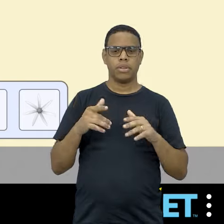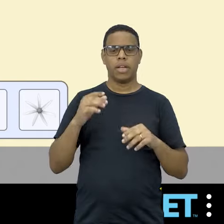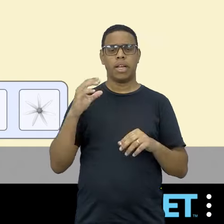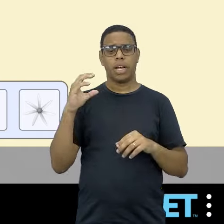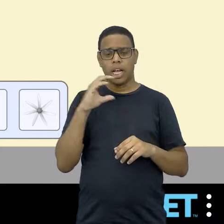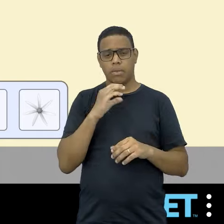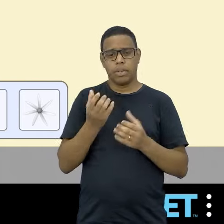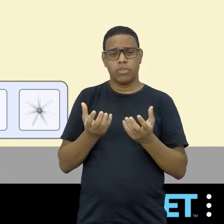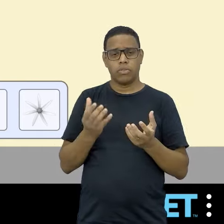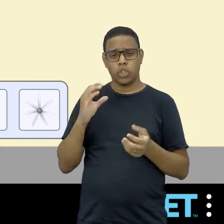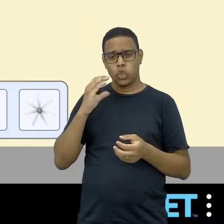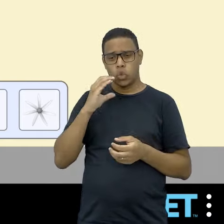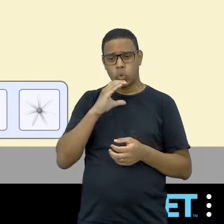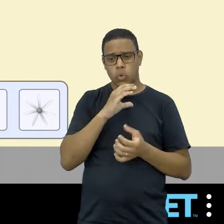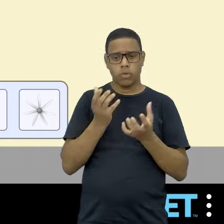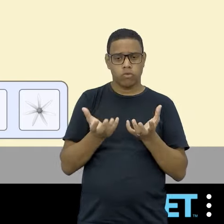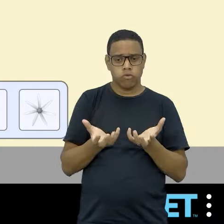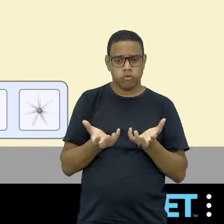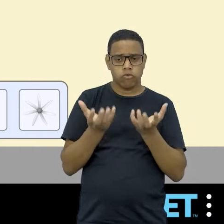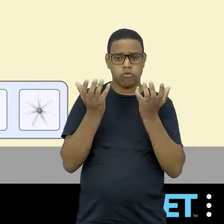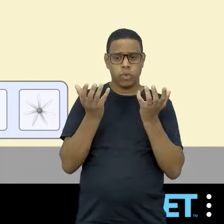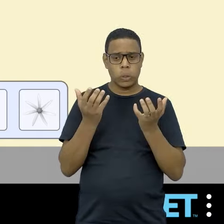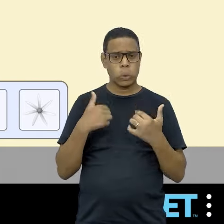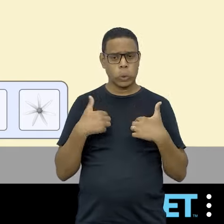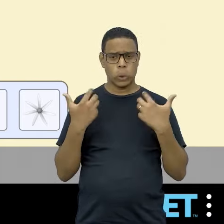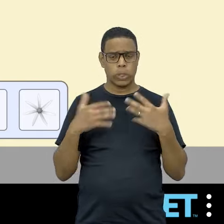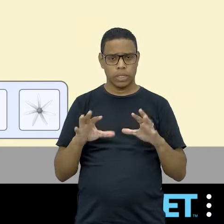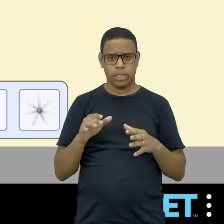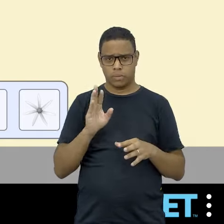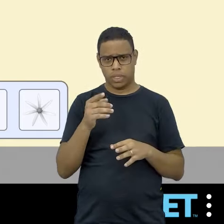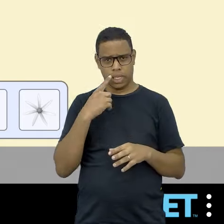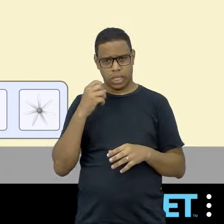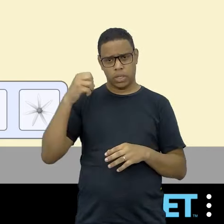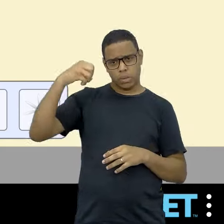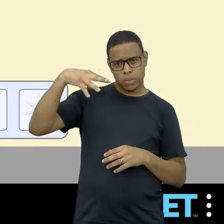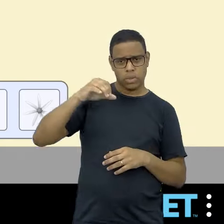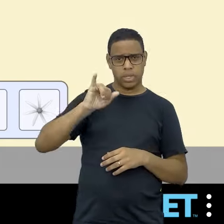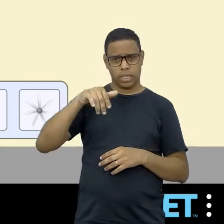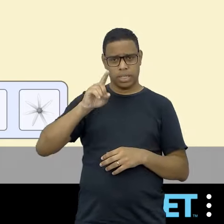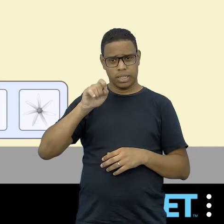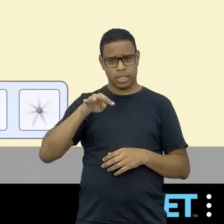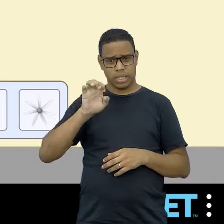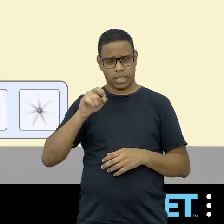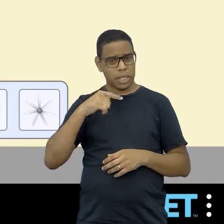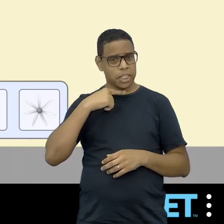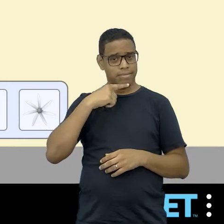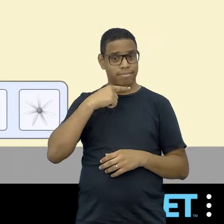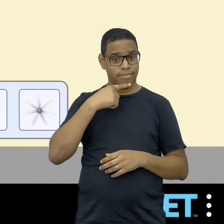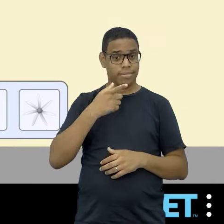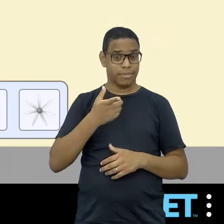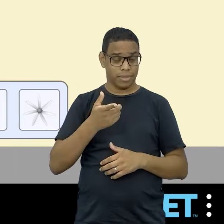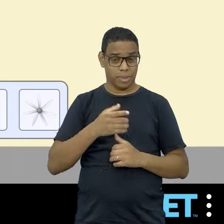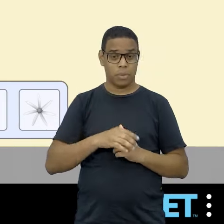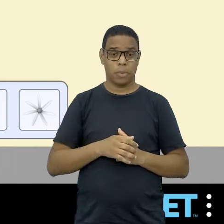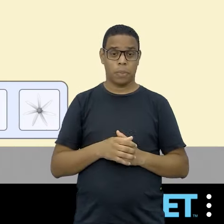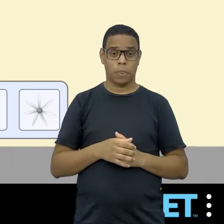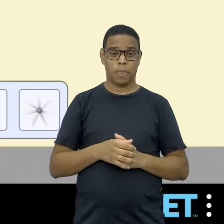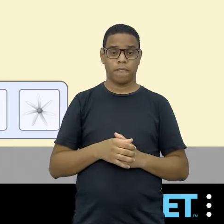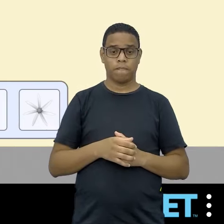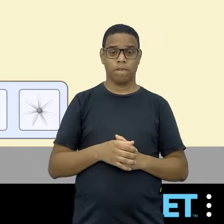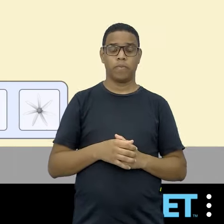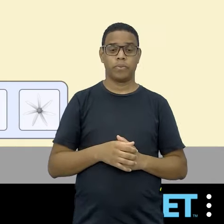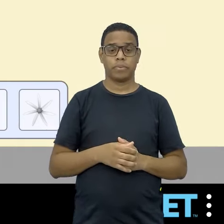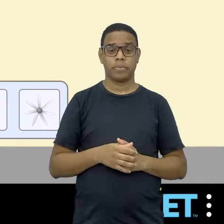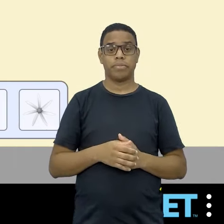água. O que você quer fazer? Você quer, ao invés de esquentar água, você quer usar uma lâmpada incandescente? Não vai dar certo isso daí não, hein? Olha lá, ó.